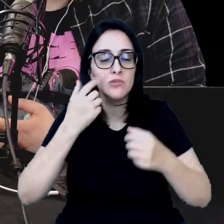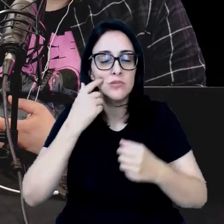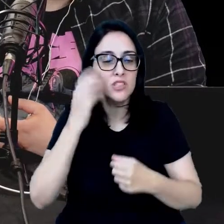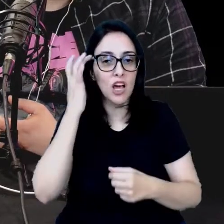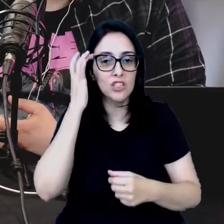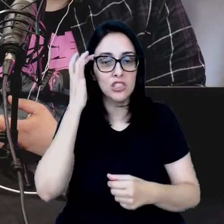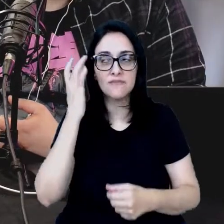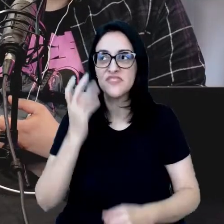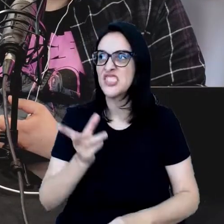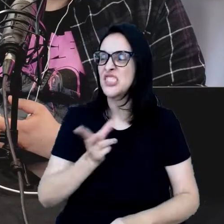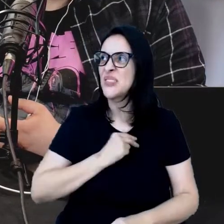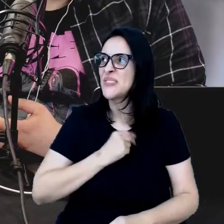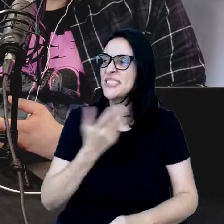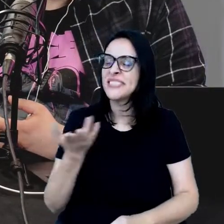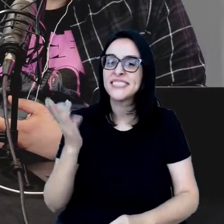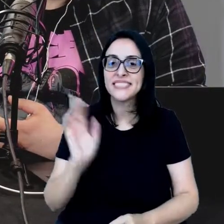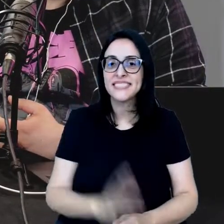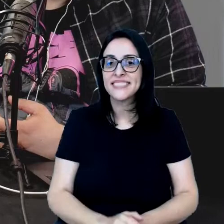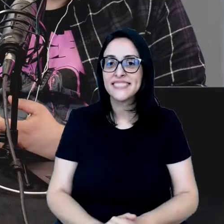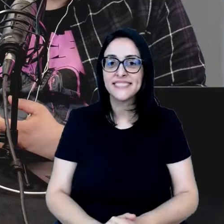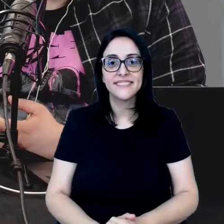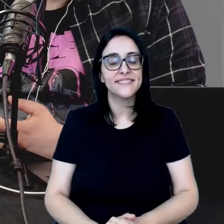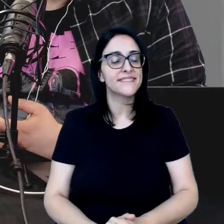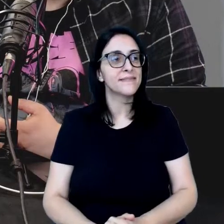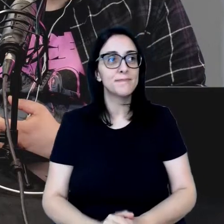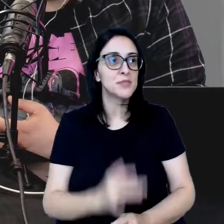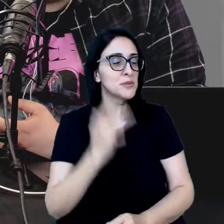Virgem Maria. Não sei, hein?